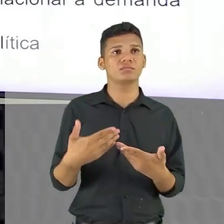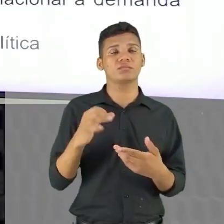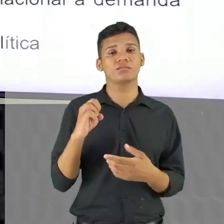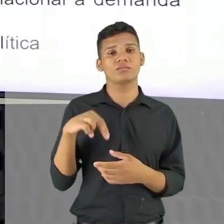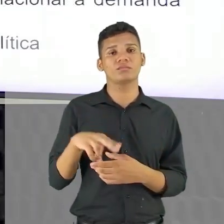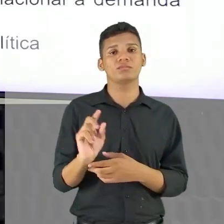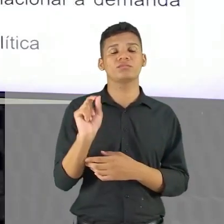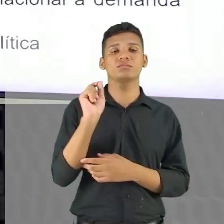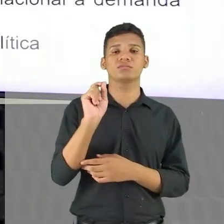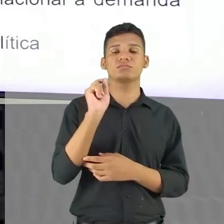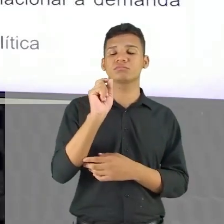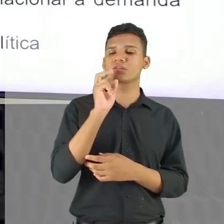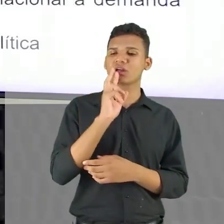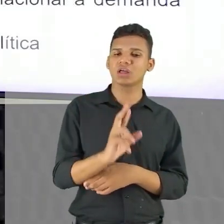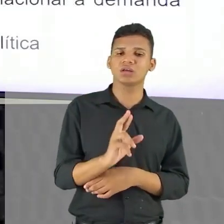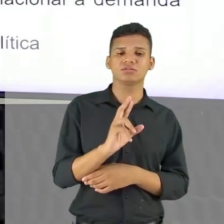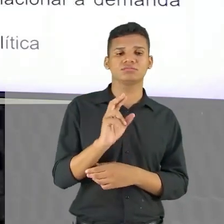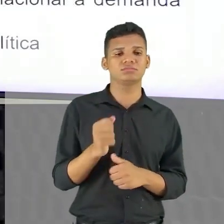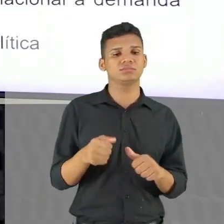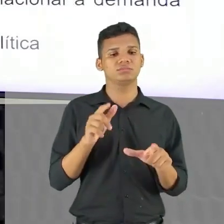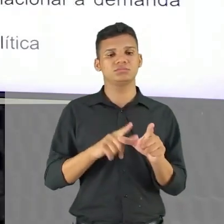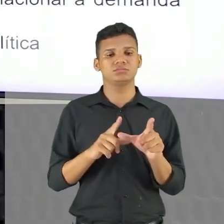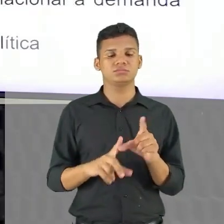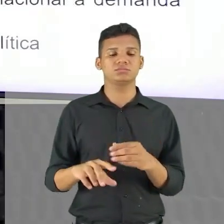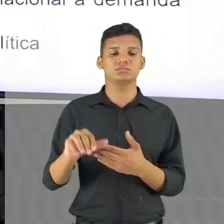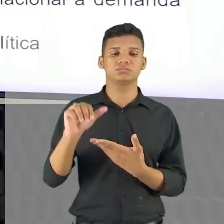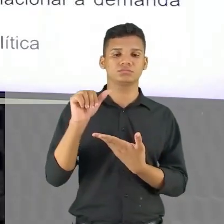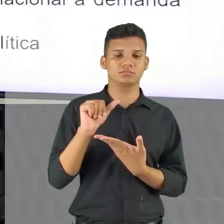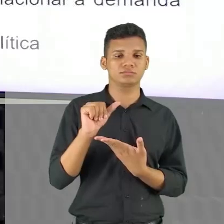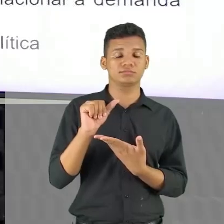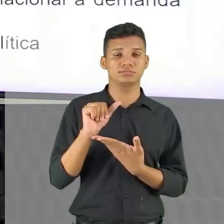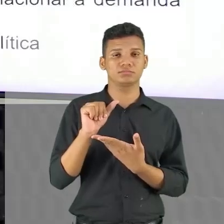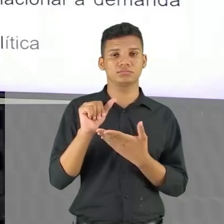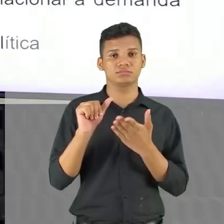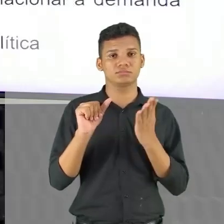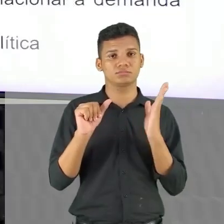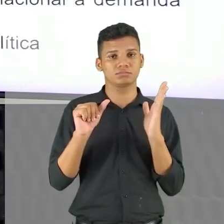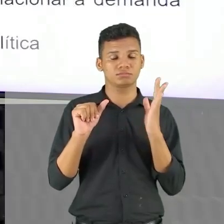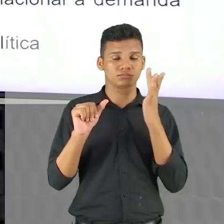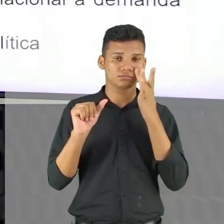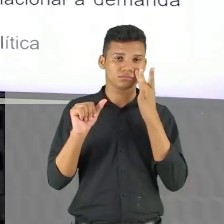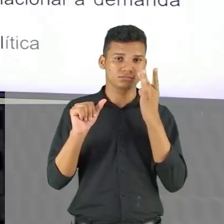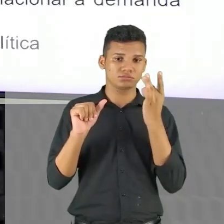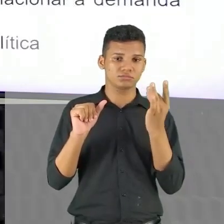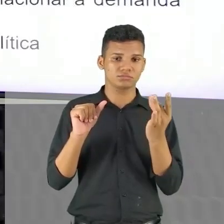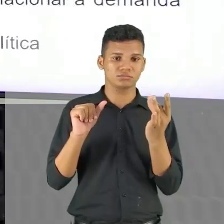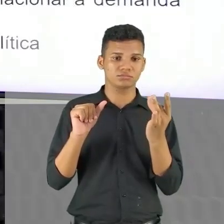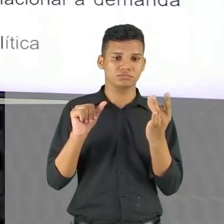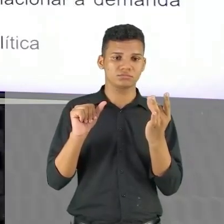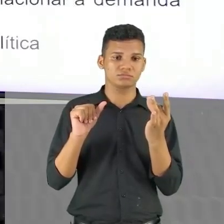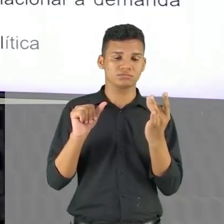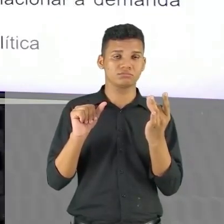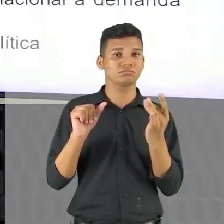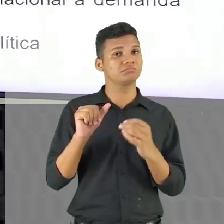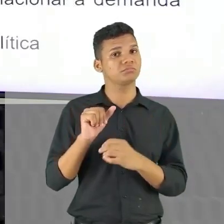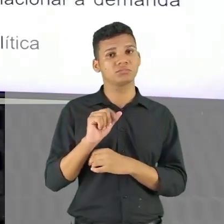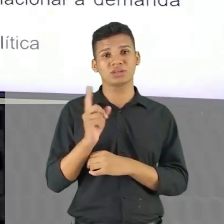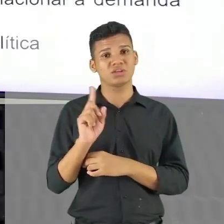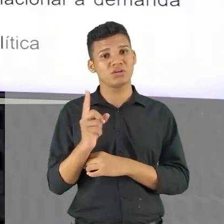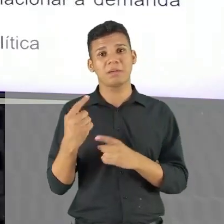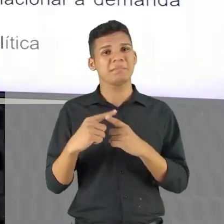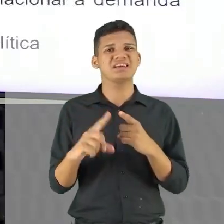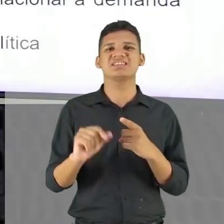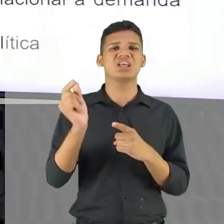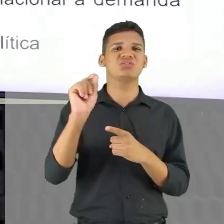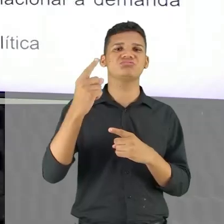ONU referendou a letra a delimitação institucional das fronteiras territoriais. Não, a resolução não